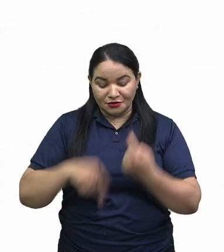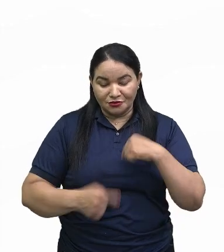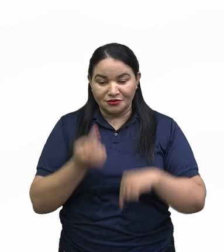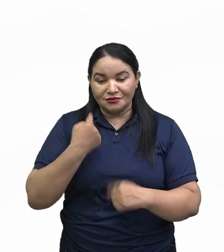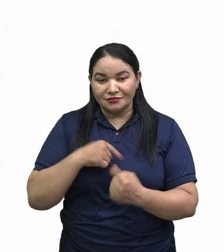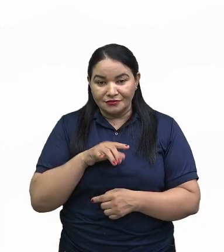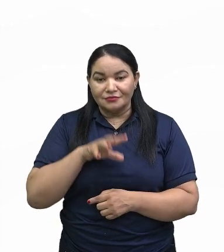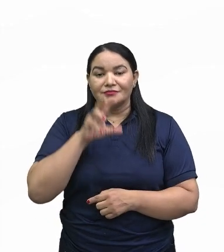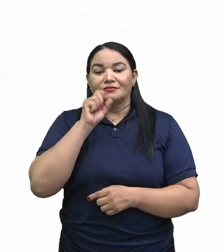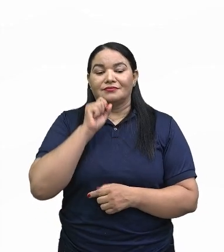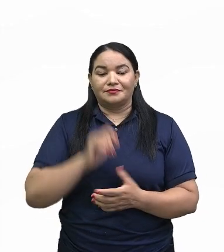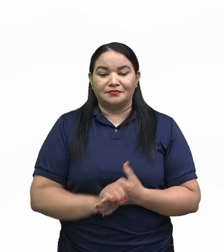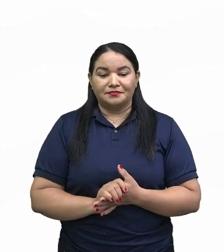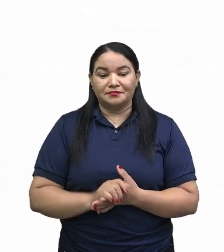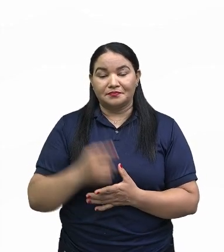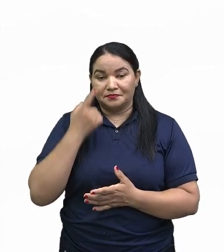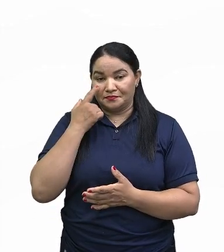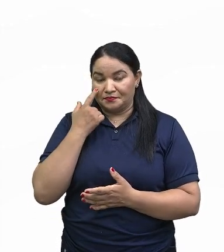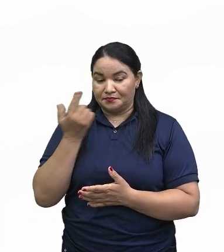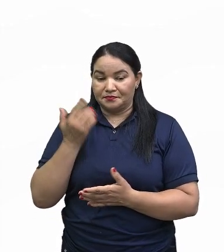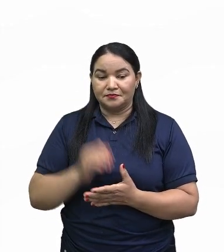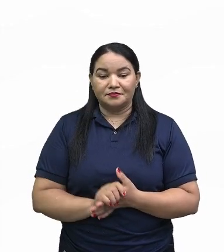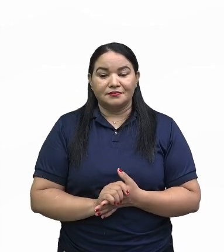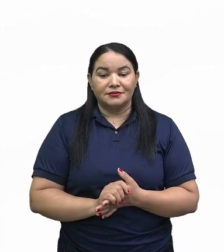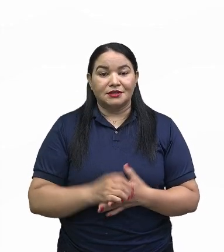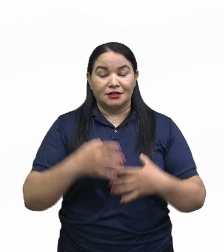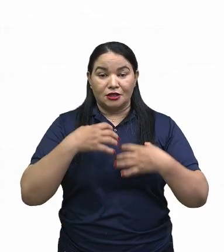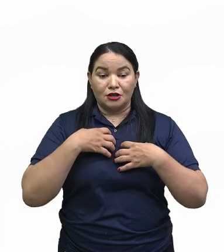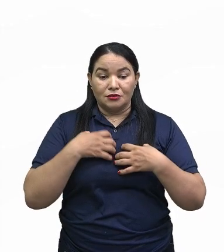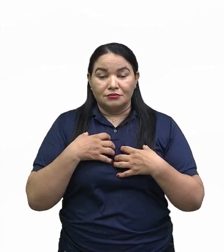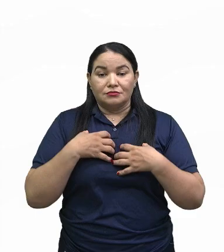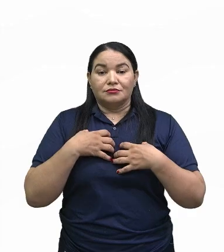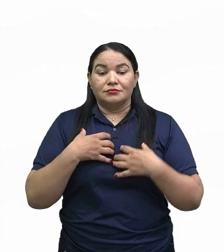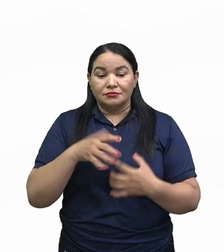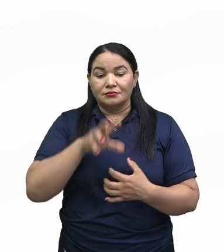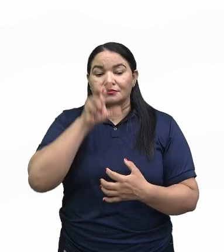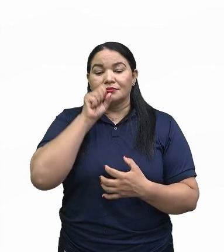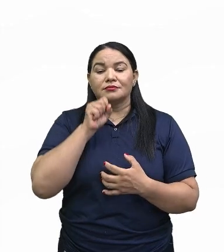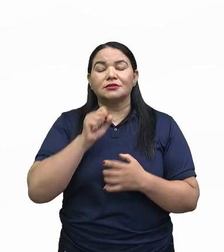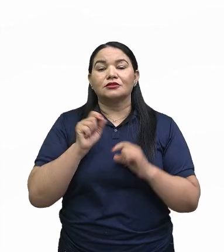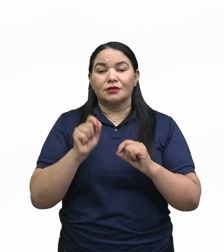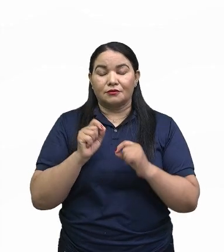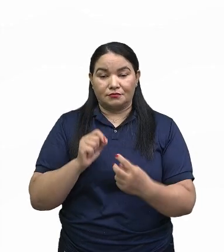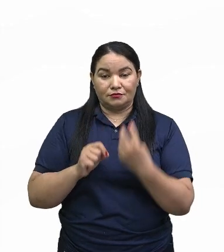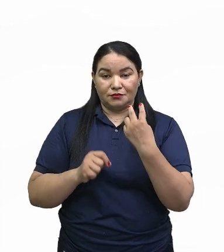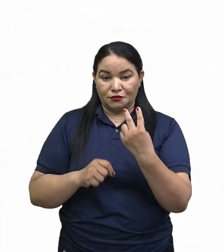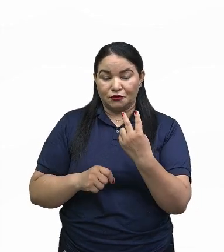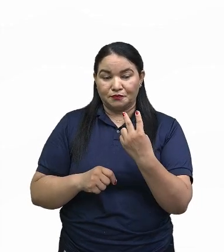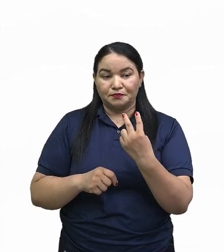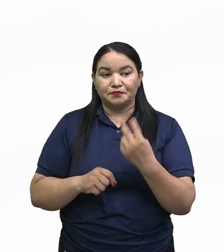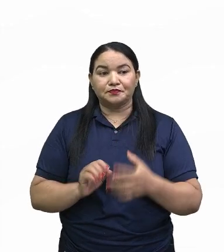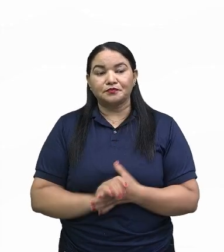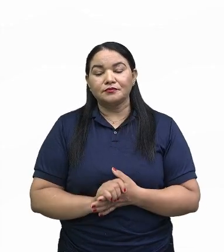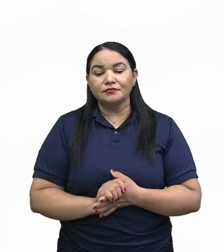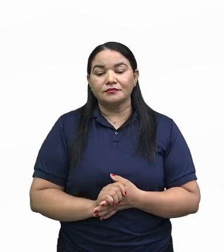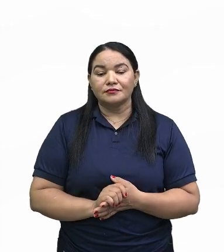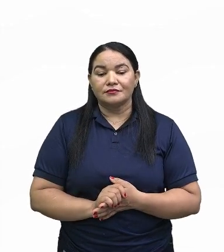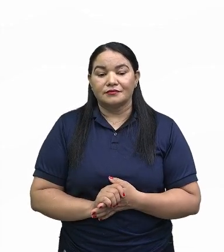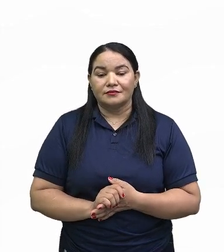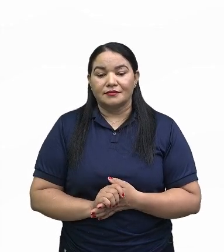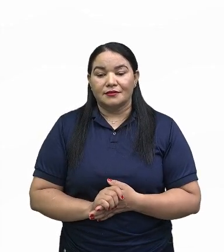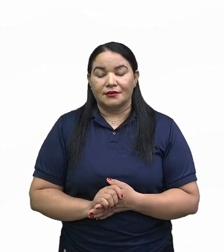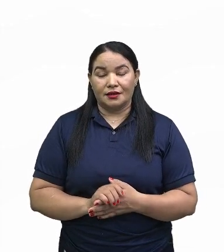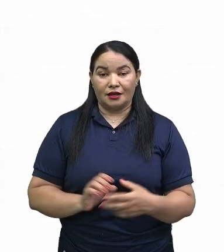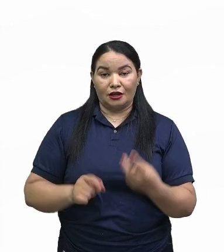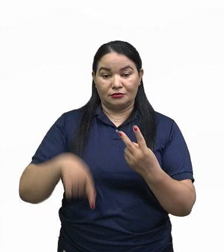lá. O sistema respiratório dos seres humanos pode ser dividido funcionalmente em duas partes. Olha aí, a